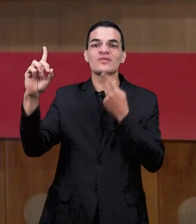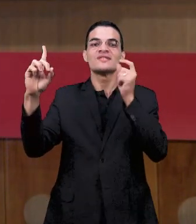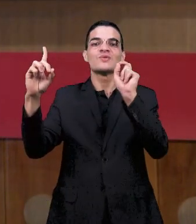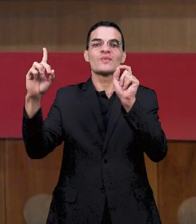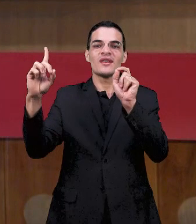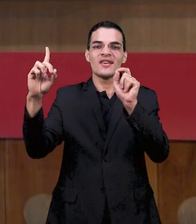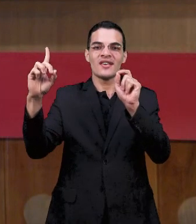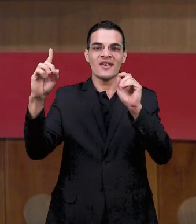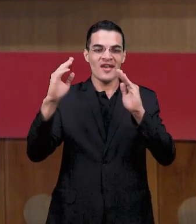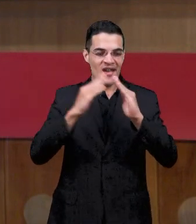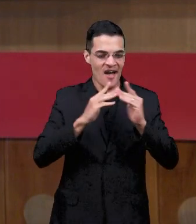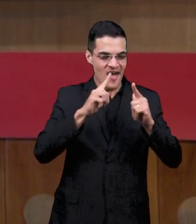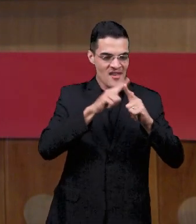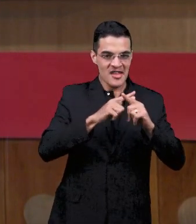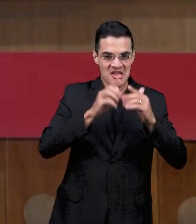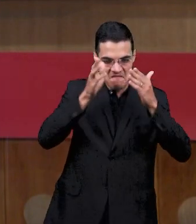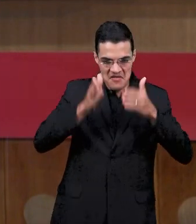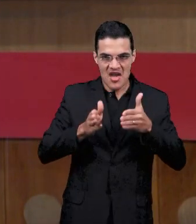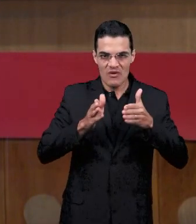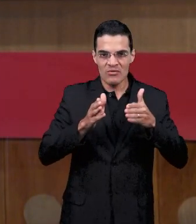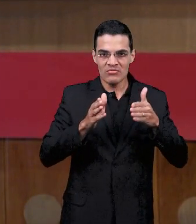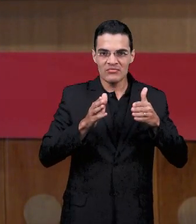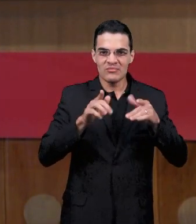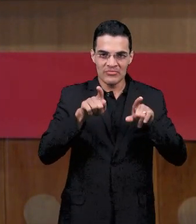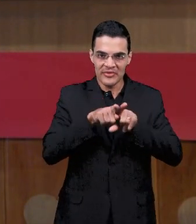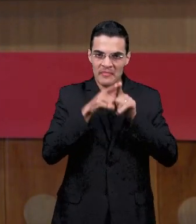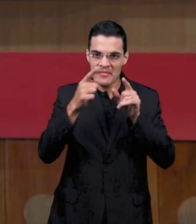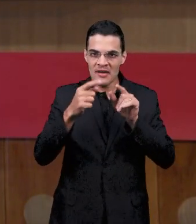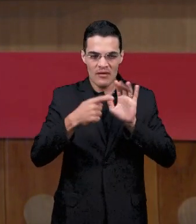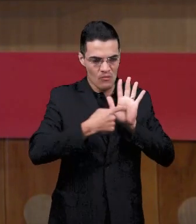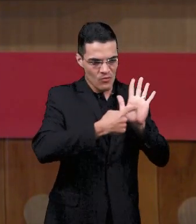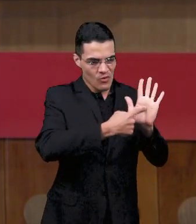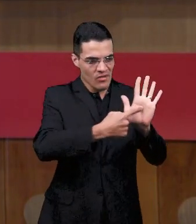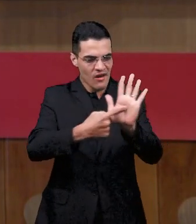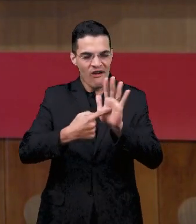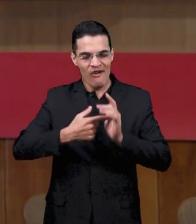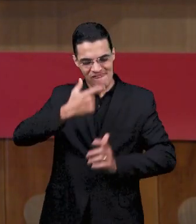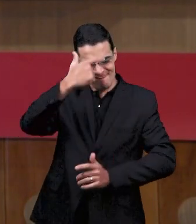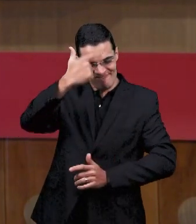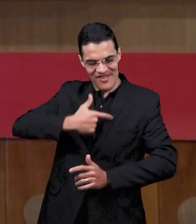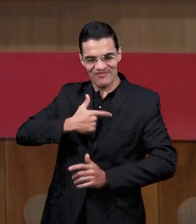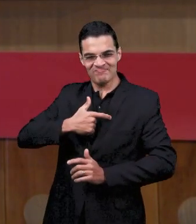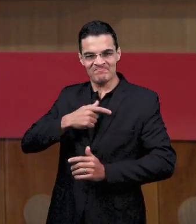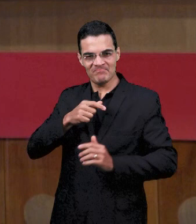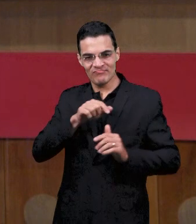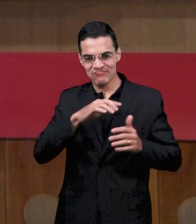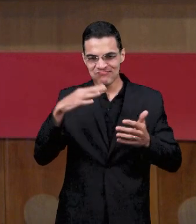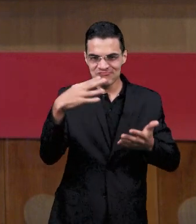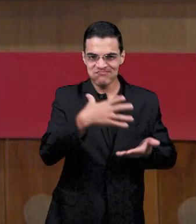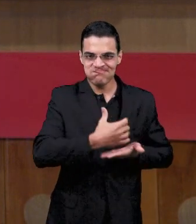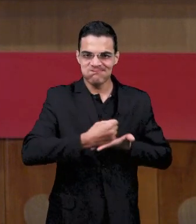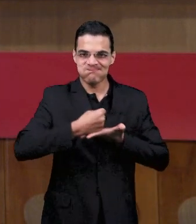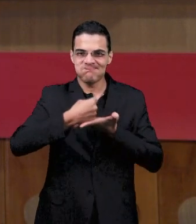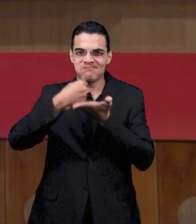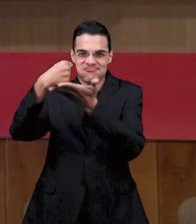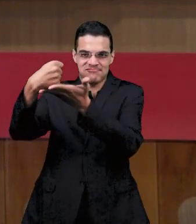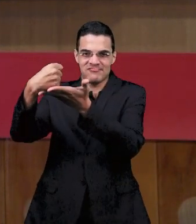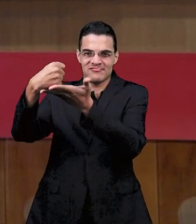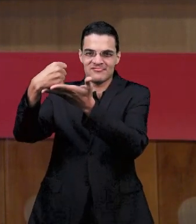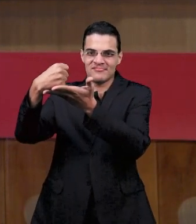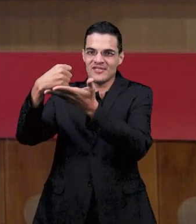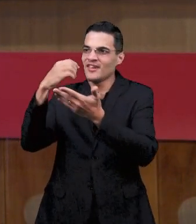fiel, que serão aqueles que não vão estar mais aqui, porque no piscar de olhos não estaremos mais